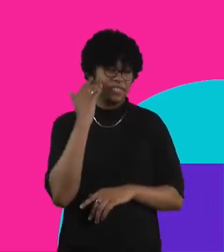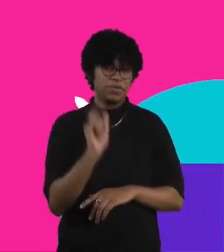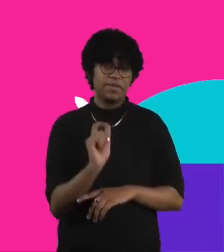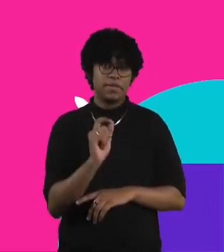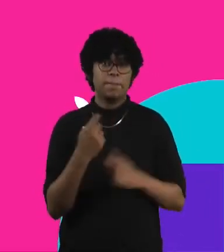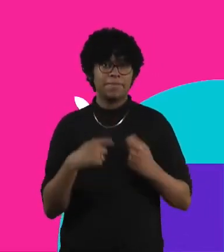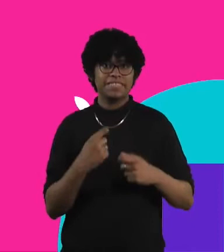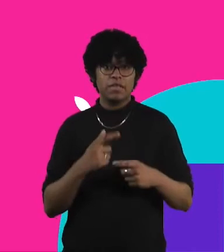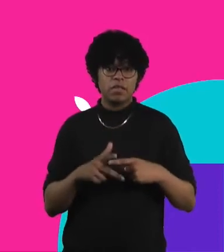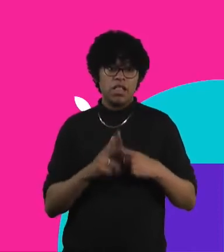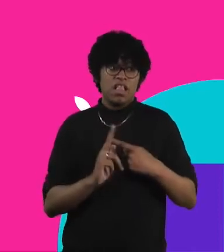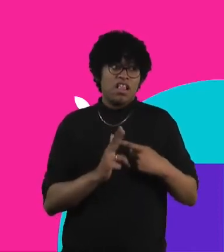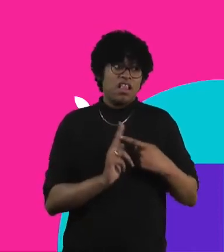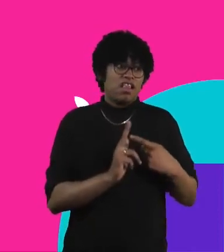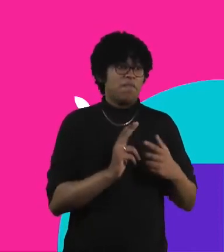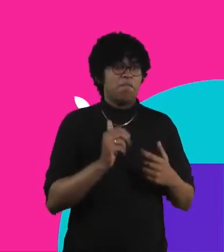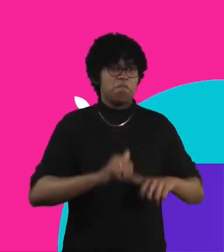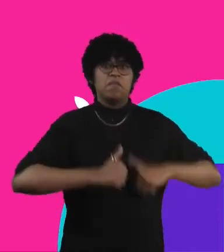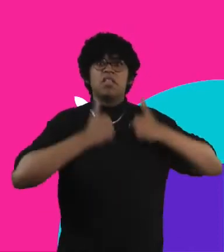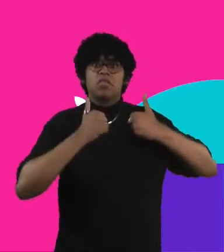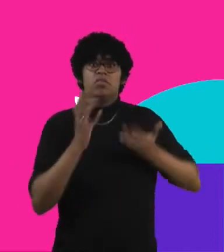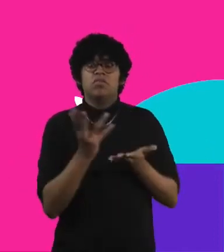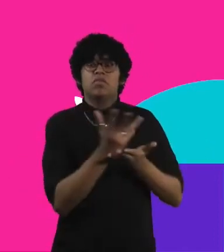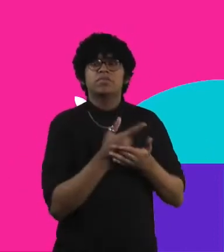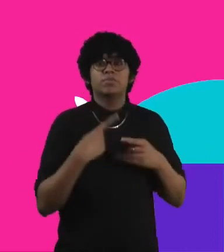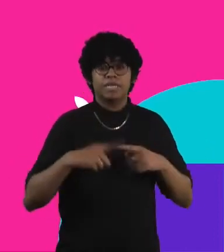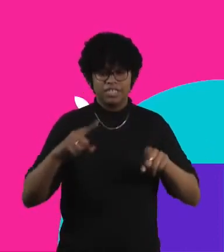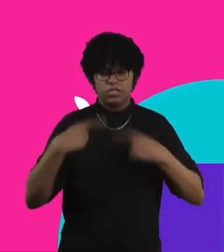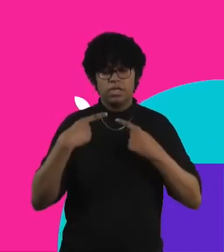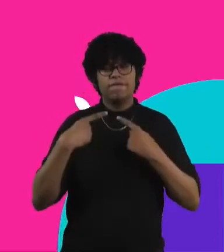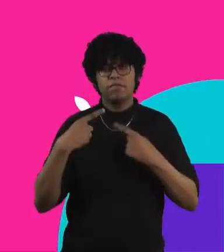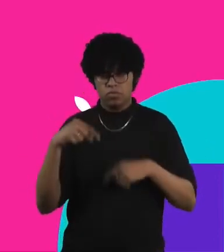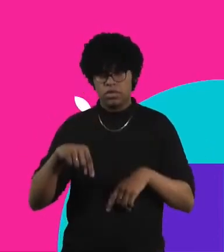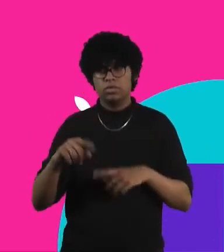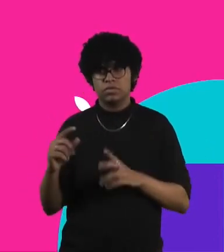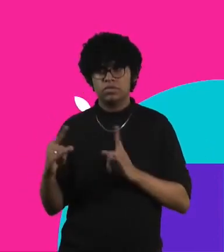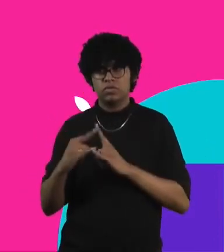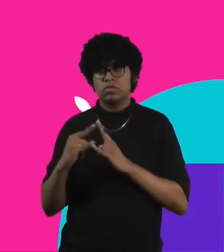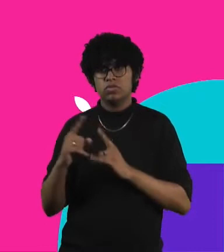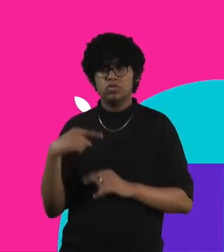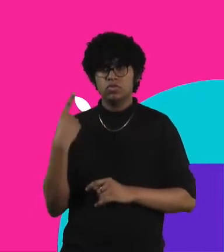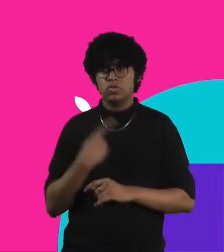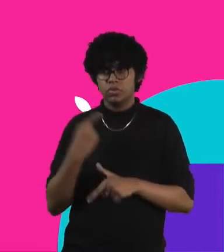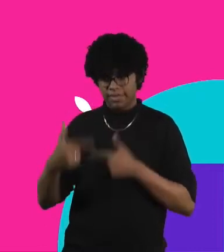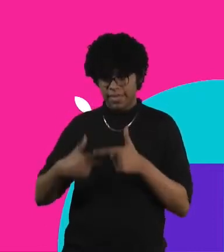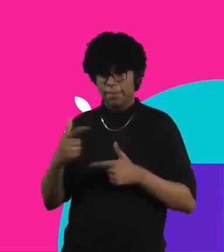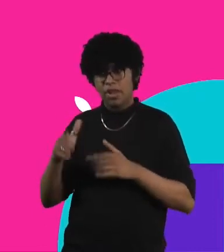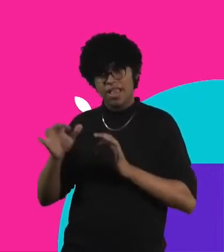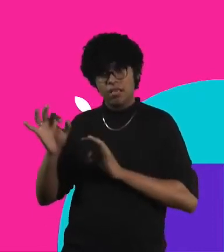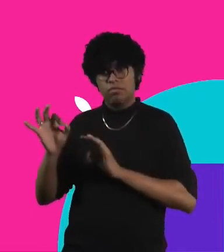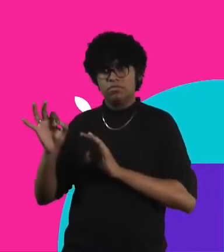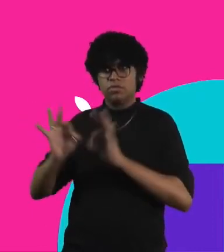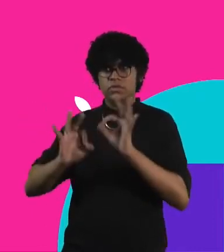coleta de dados. Por quê? A gente enfrenta um desafio aqui no Instituto, que o nosso portfólio ele é organizado em projetos